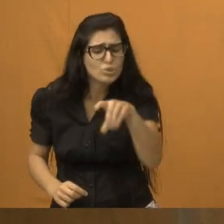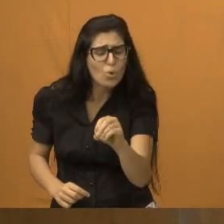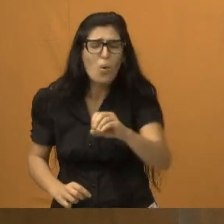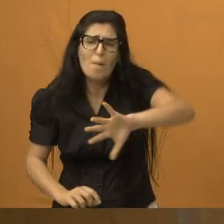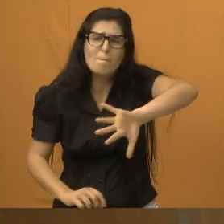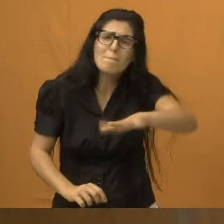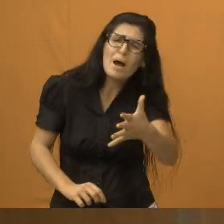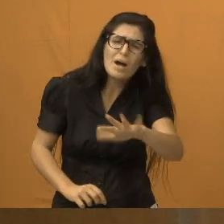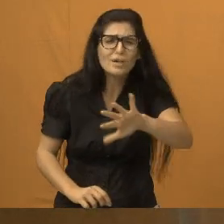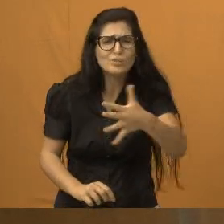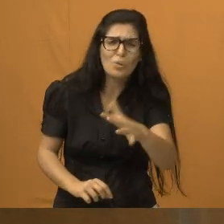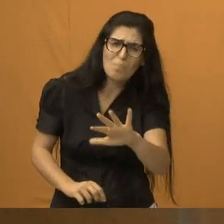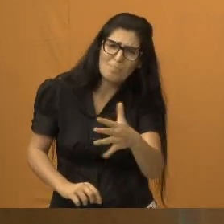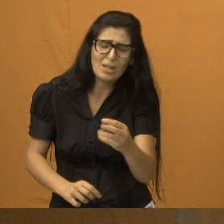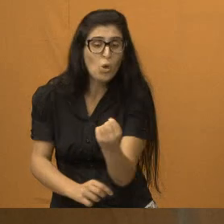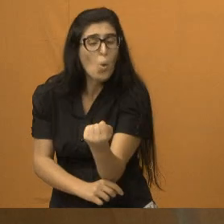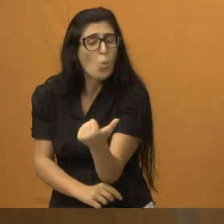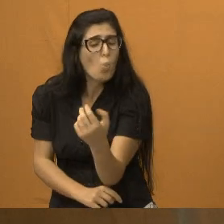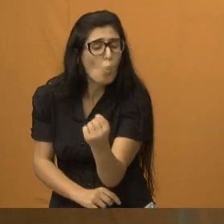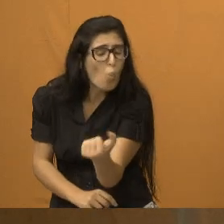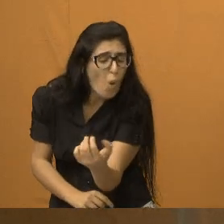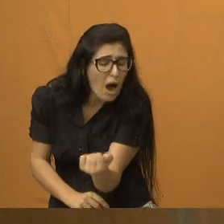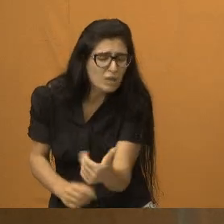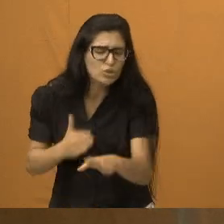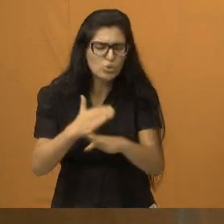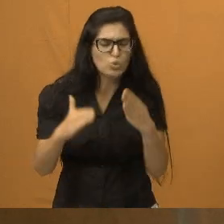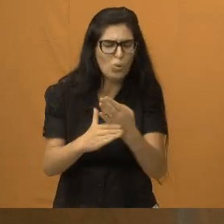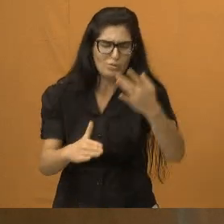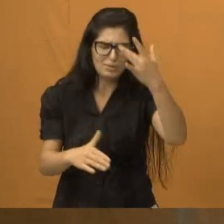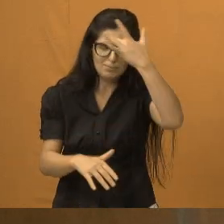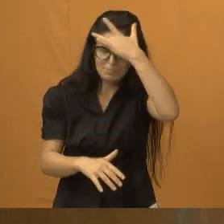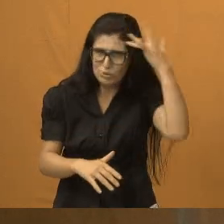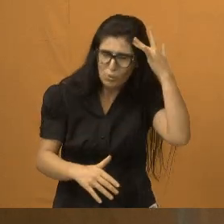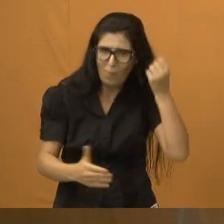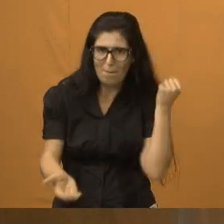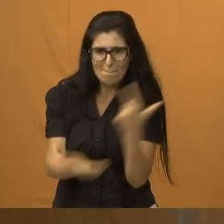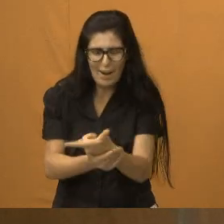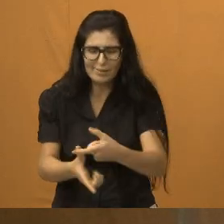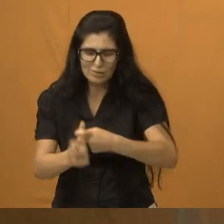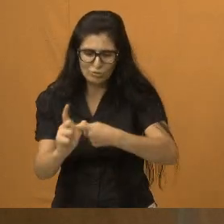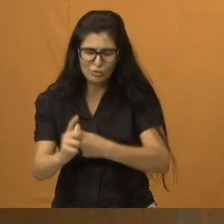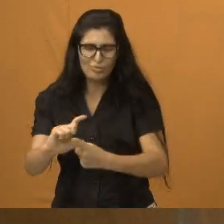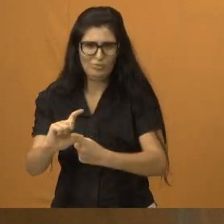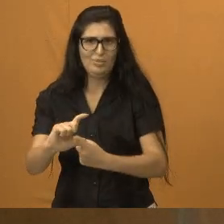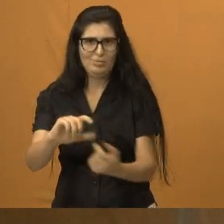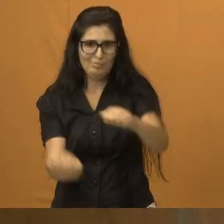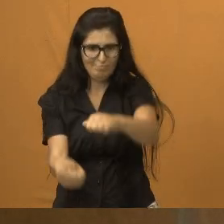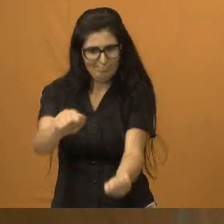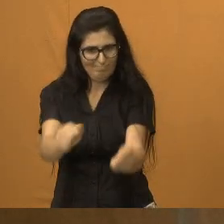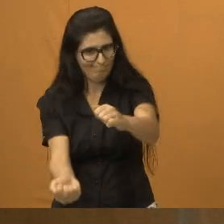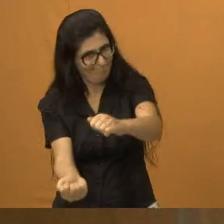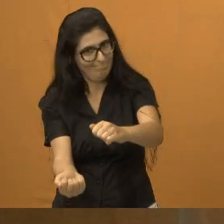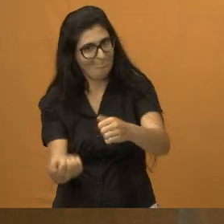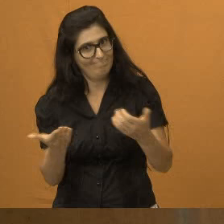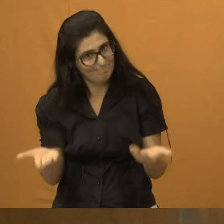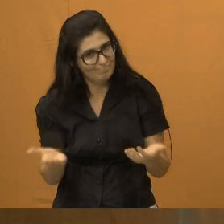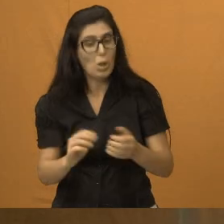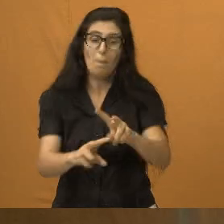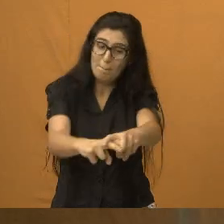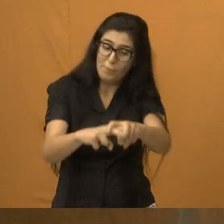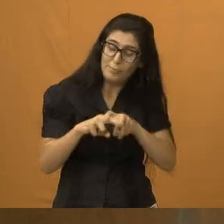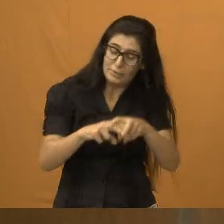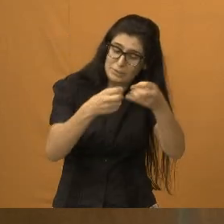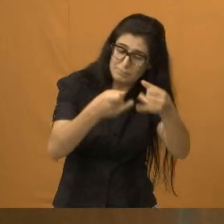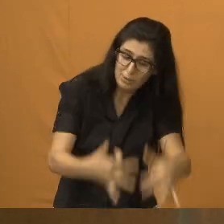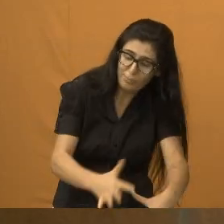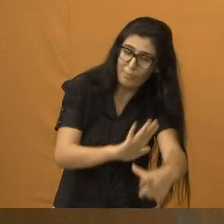dele, demonstramos a capacidade de arrecadar nesse processo. E eu vejo positivo esse número, mesmo